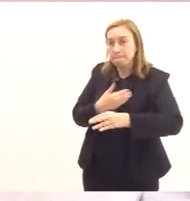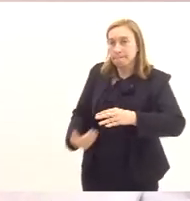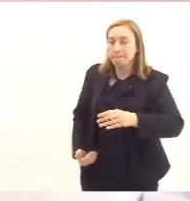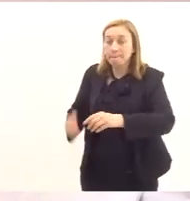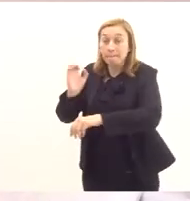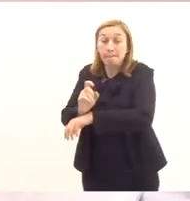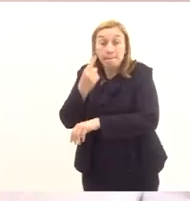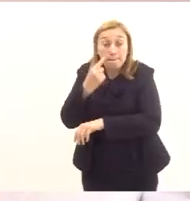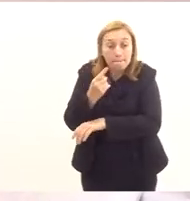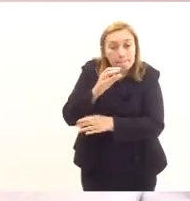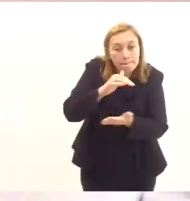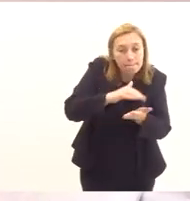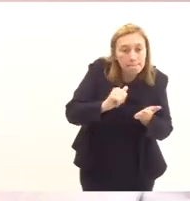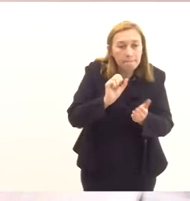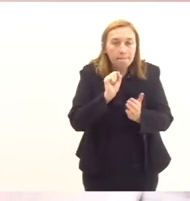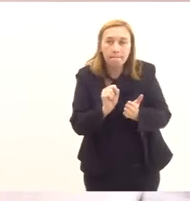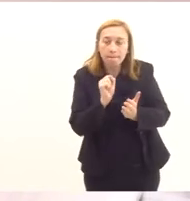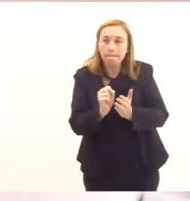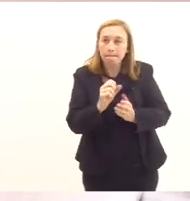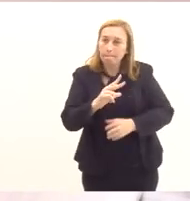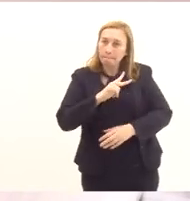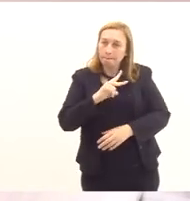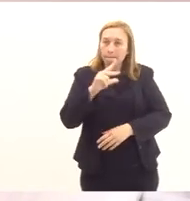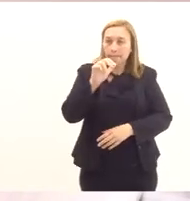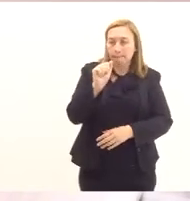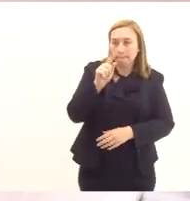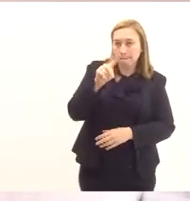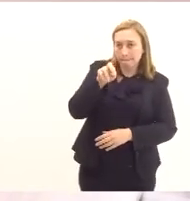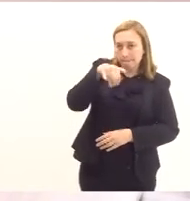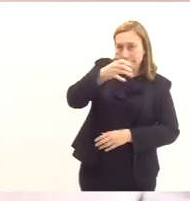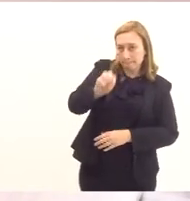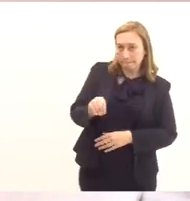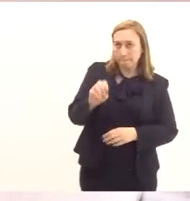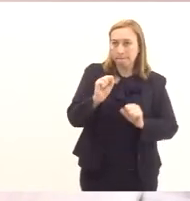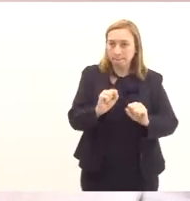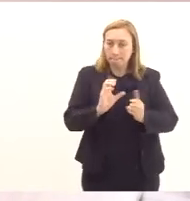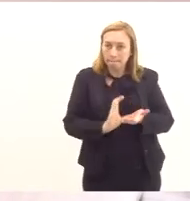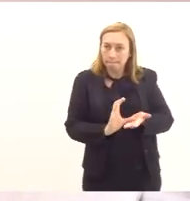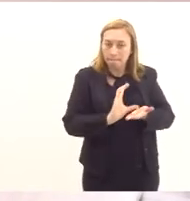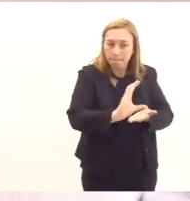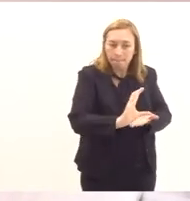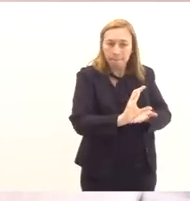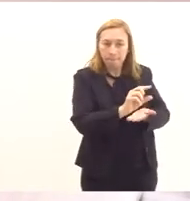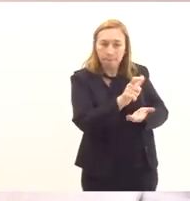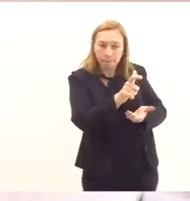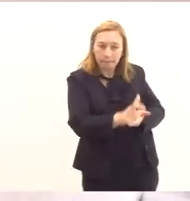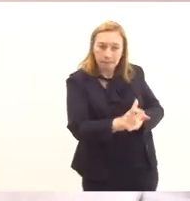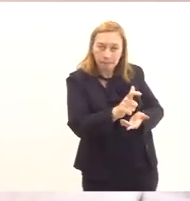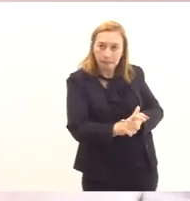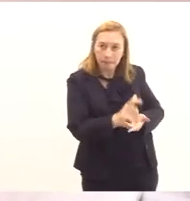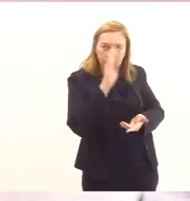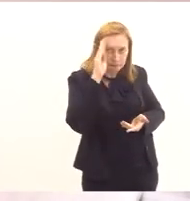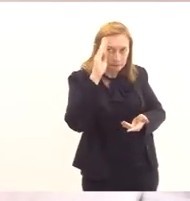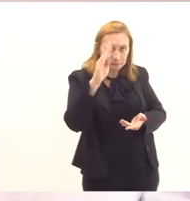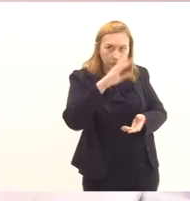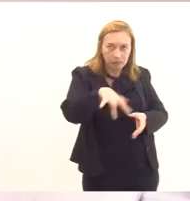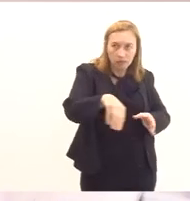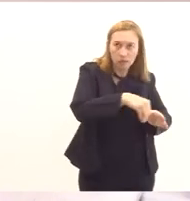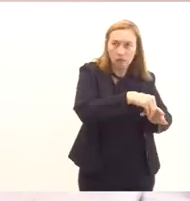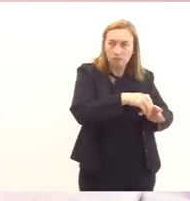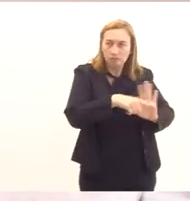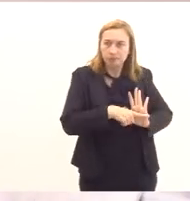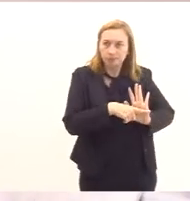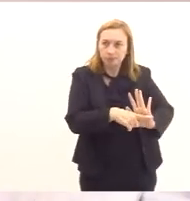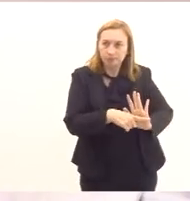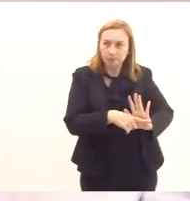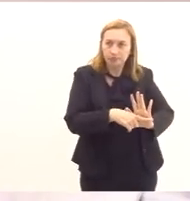pode tirar é uma questão mais técnica própria gerry onde a gente possa dispor para esse fundo e possa ter o incremento aí de modo a atender